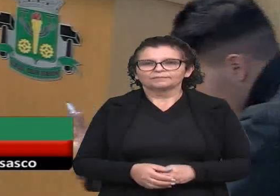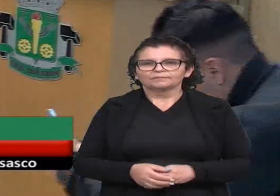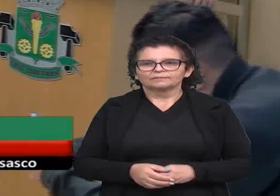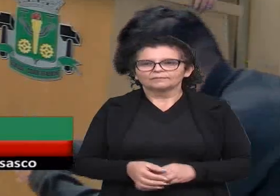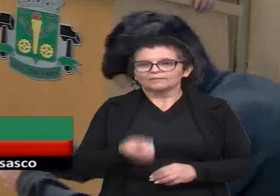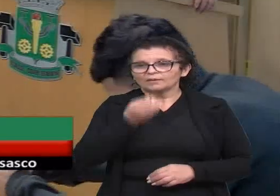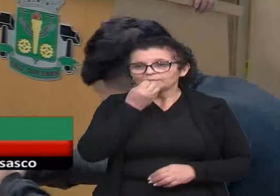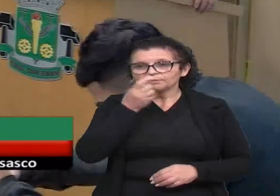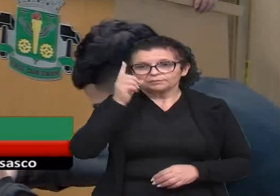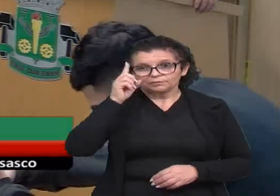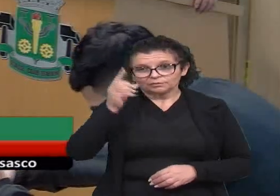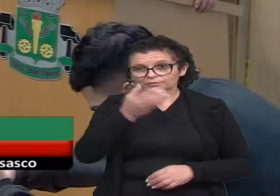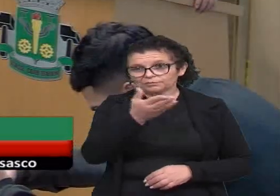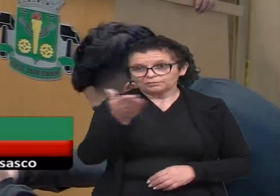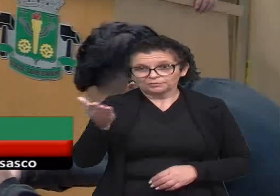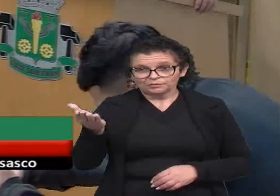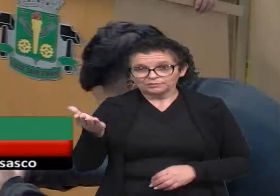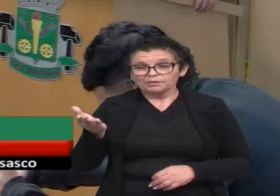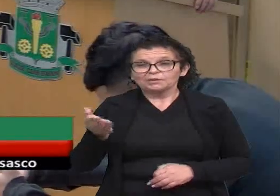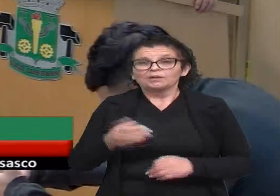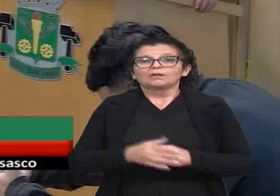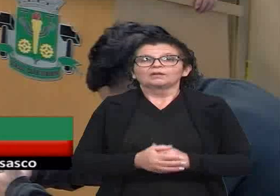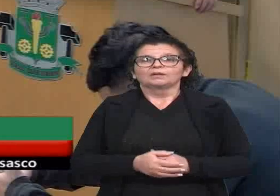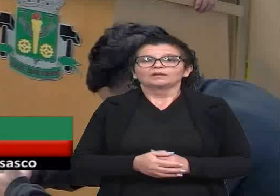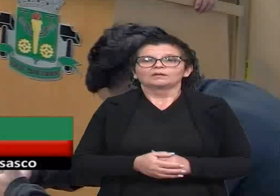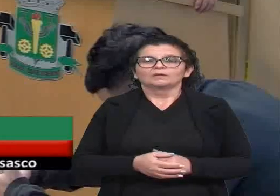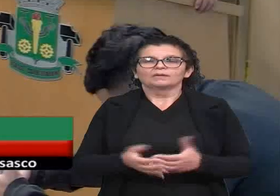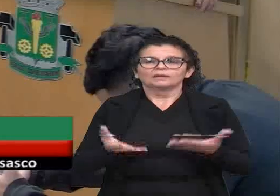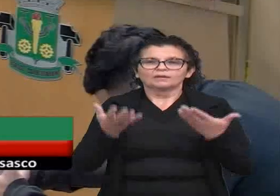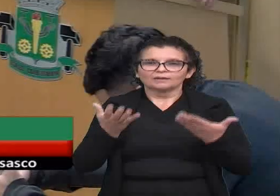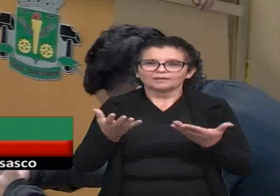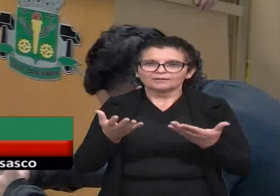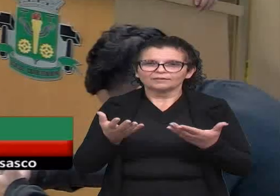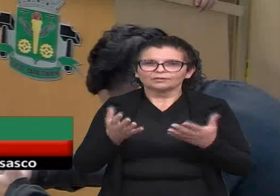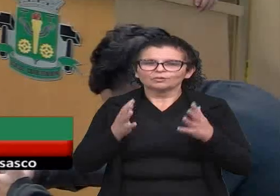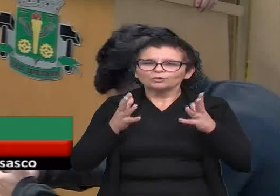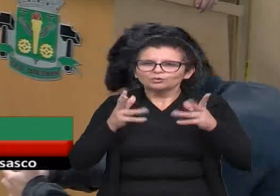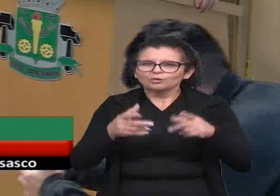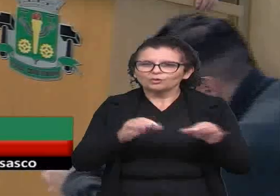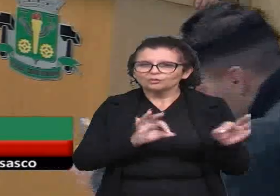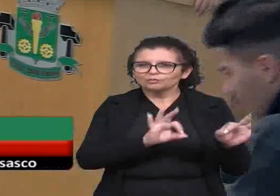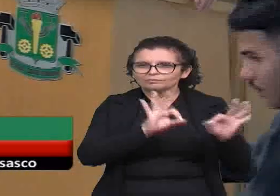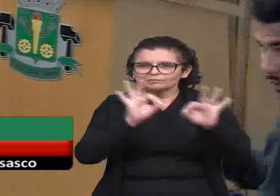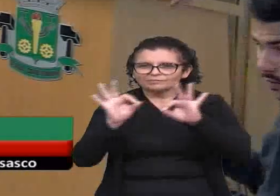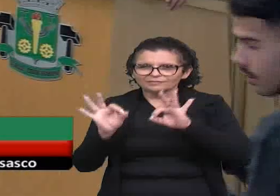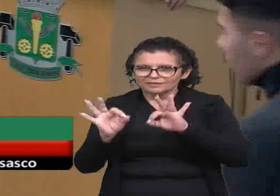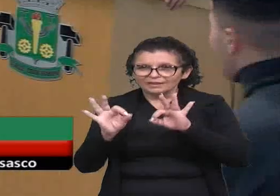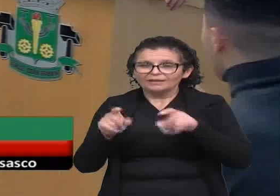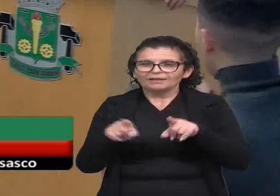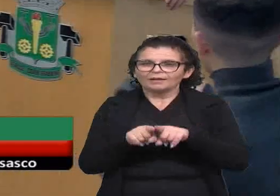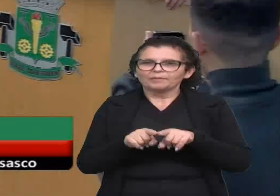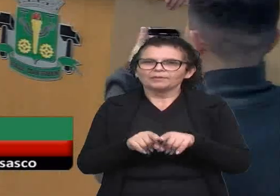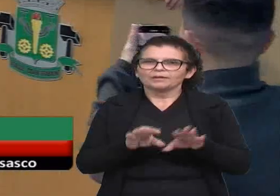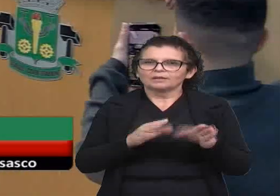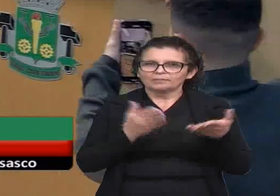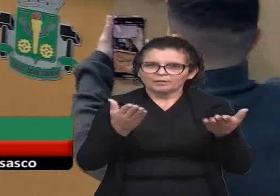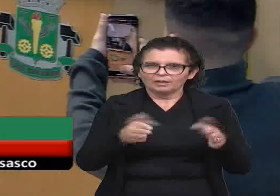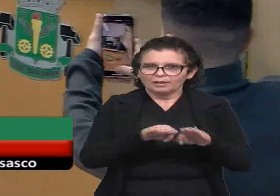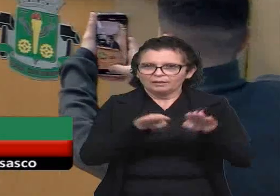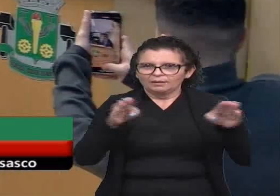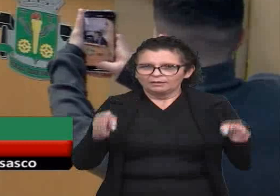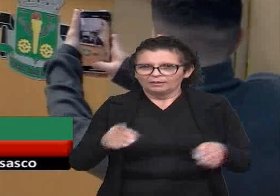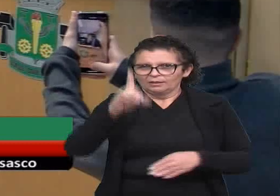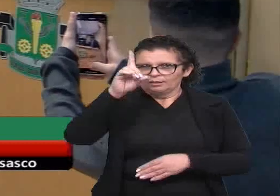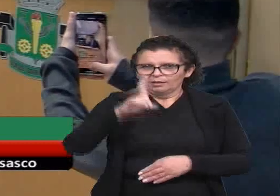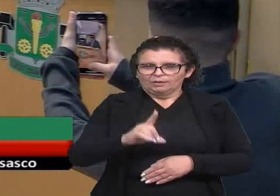Bom dia a todos presentes. Quero saudar aqui também a todos que estão nos assistindo. Saudar a mesa, diretora, em